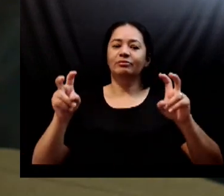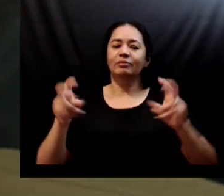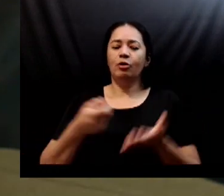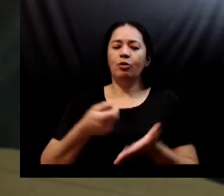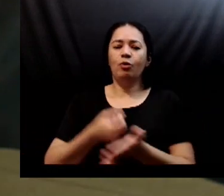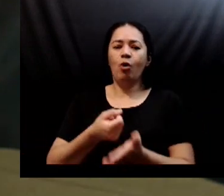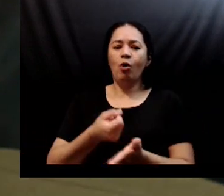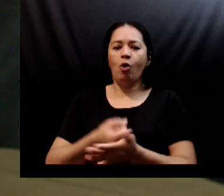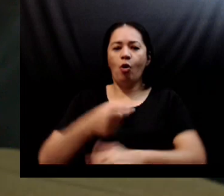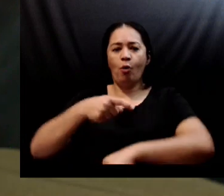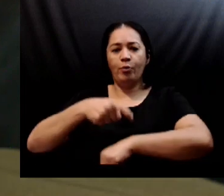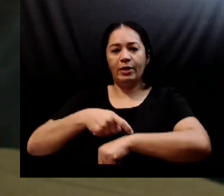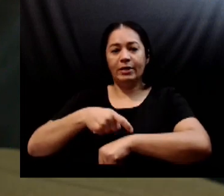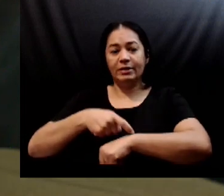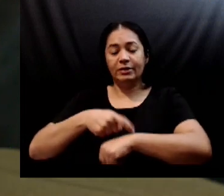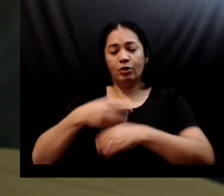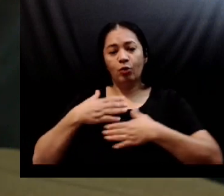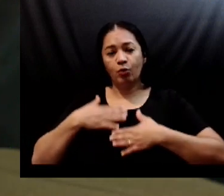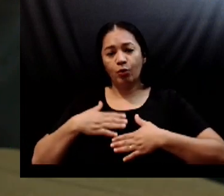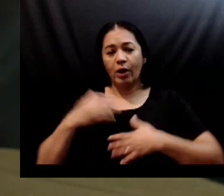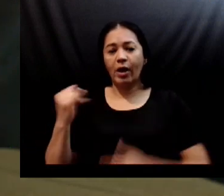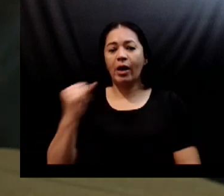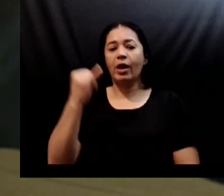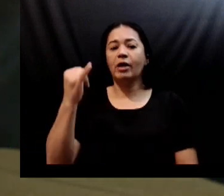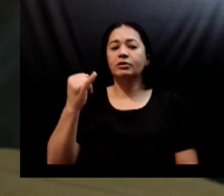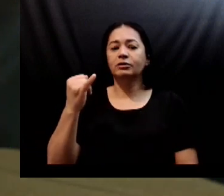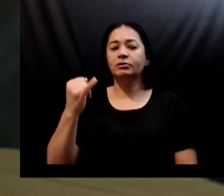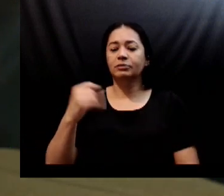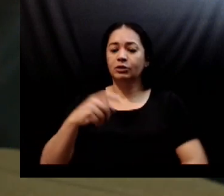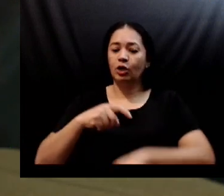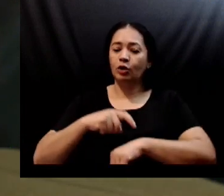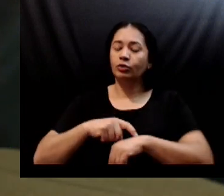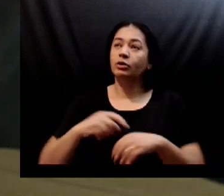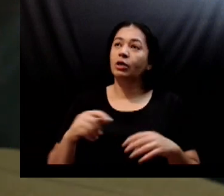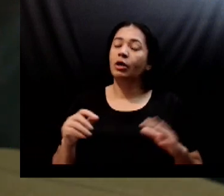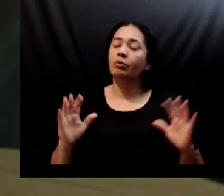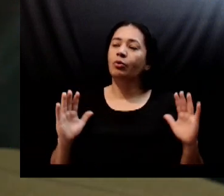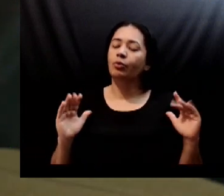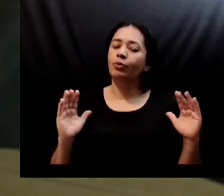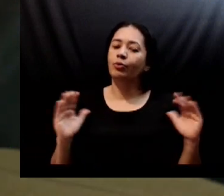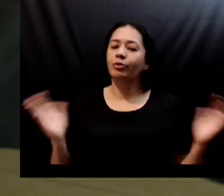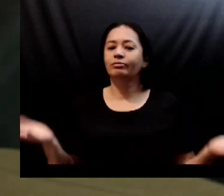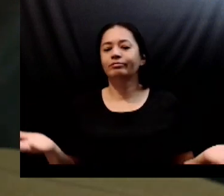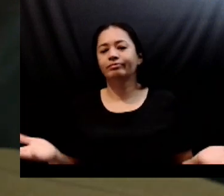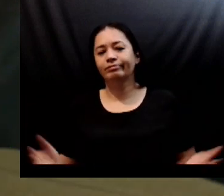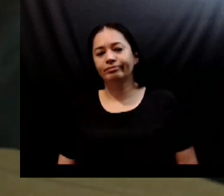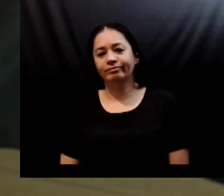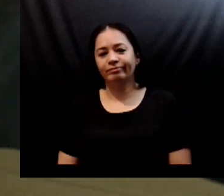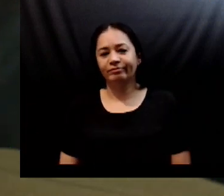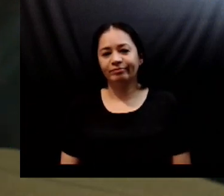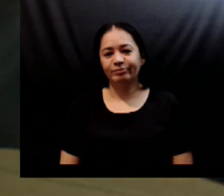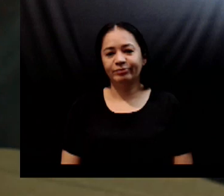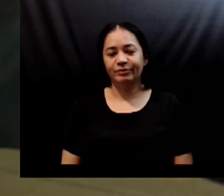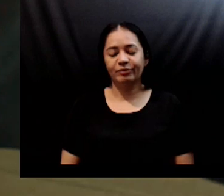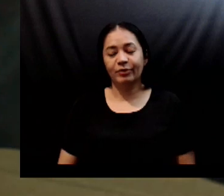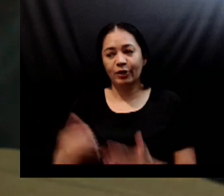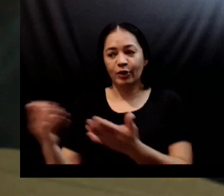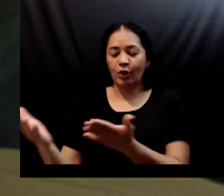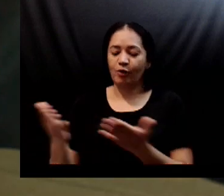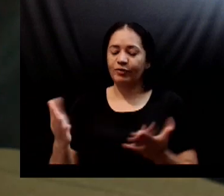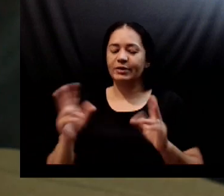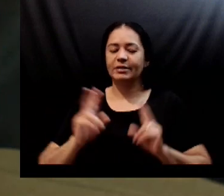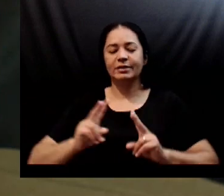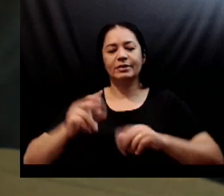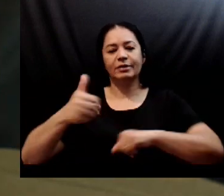lazer, a importância do tempo ocioso. É claro, a gente convida sempre profissionais que